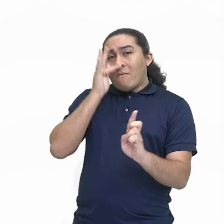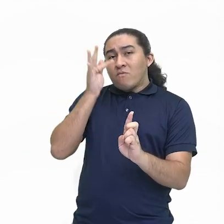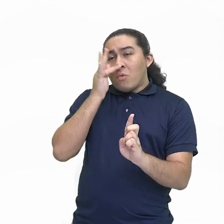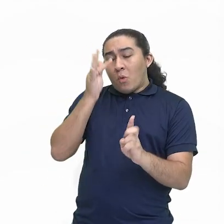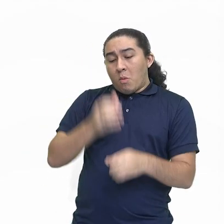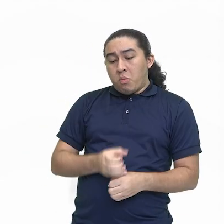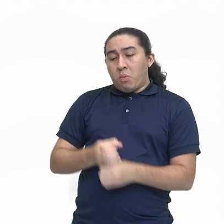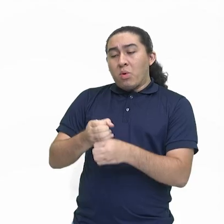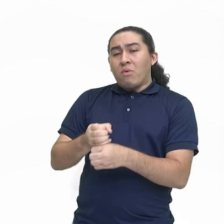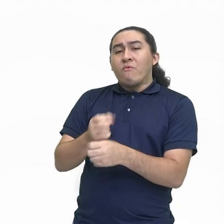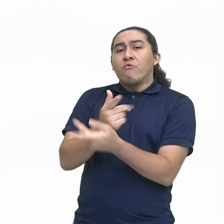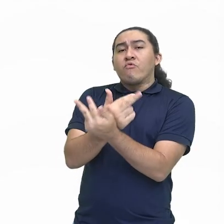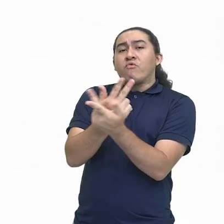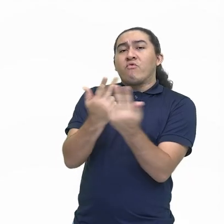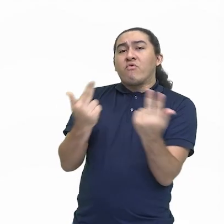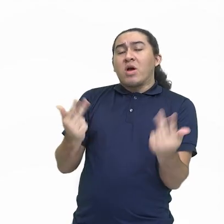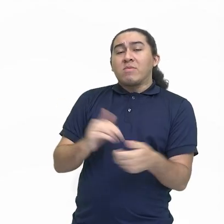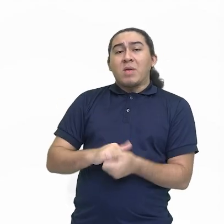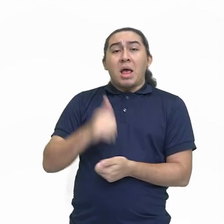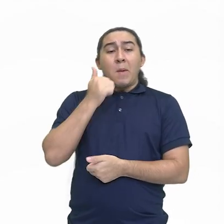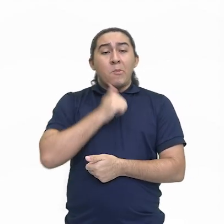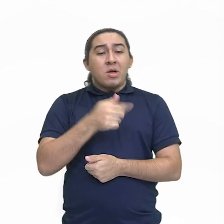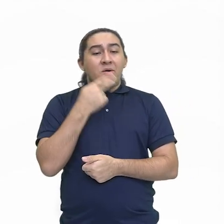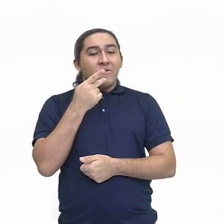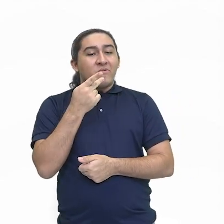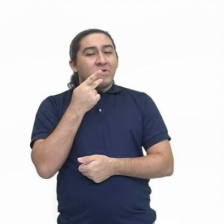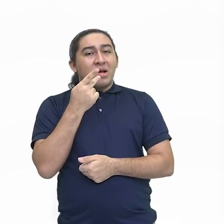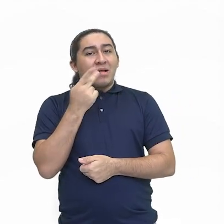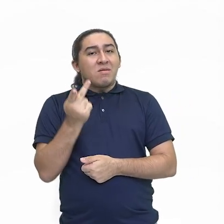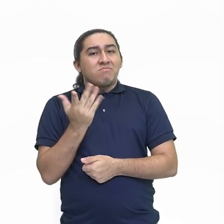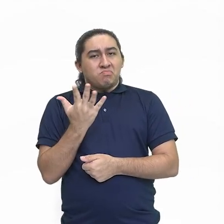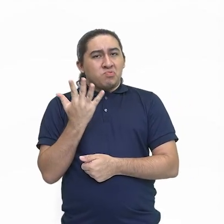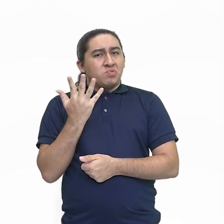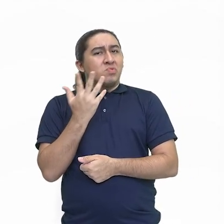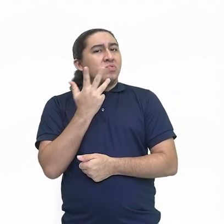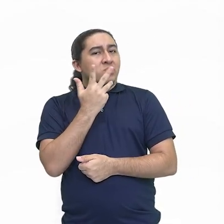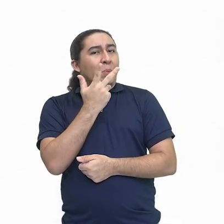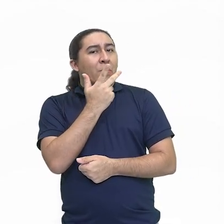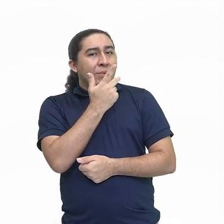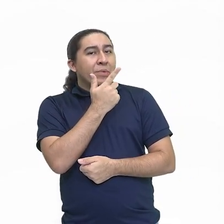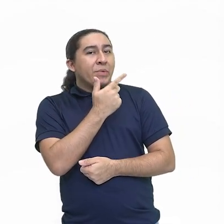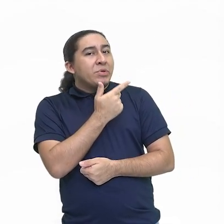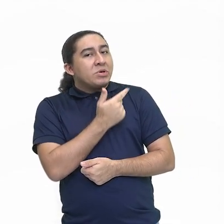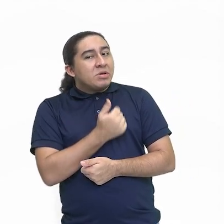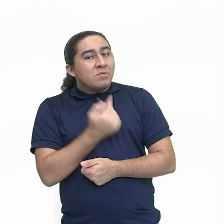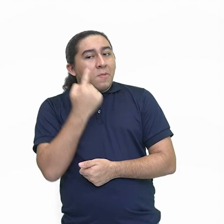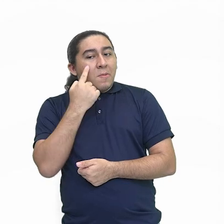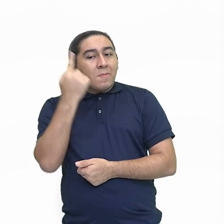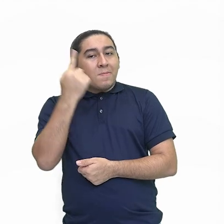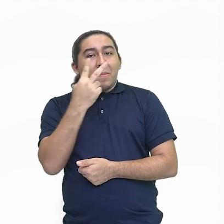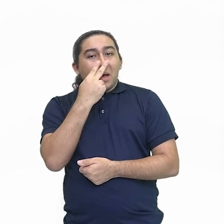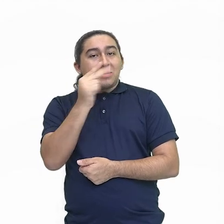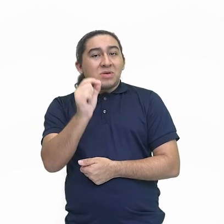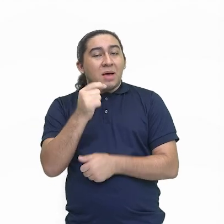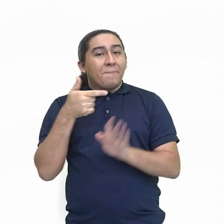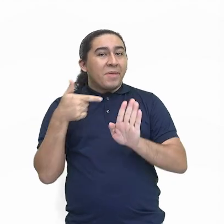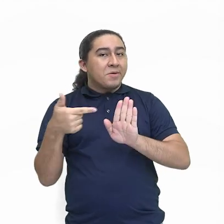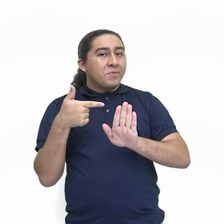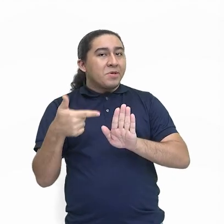murchinhas. Quando ela diz muito bonito, a gente nota, né, que é uma